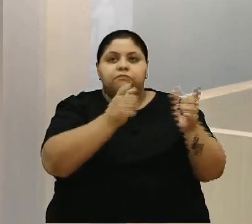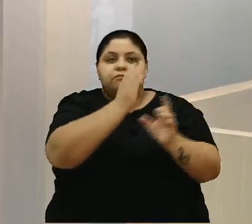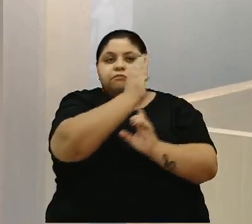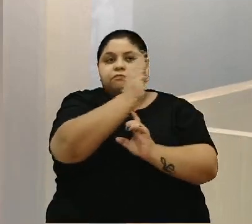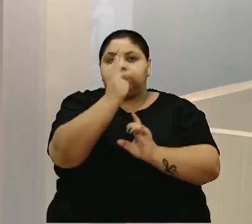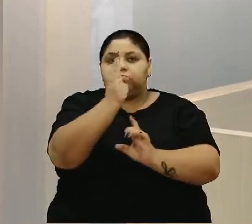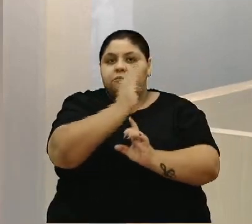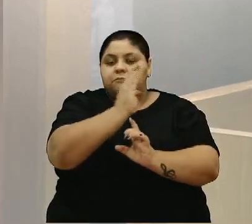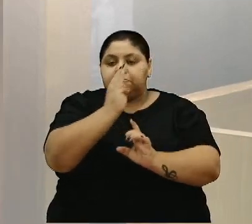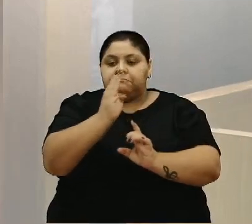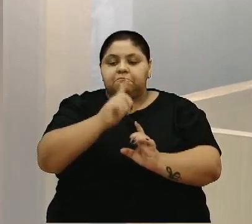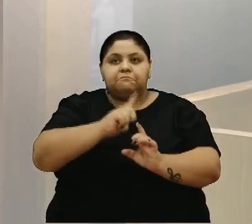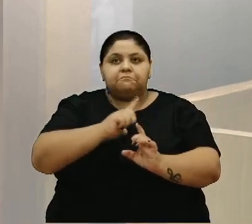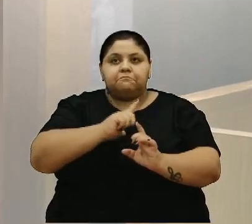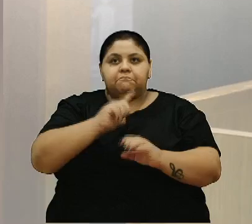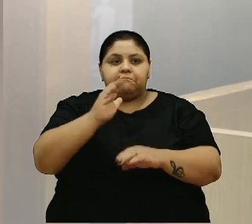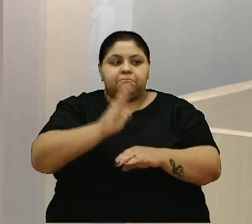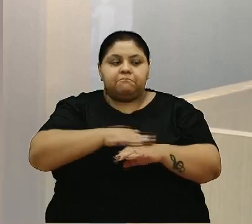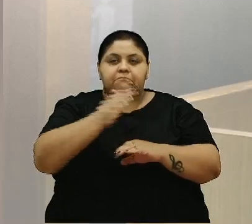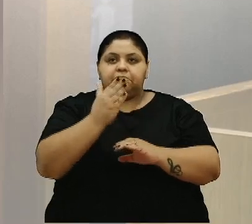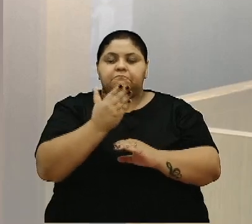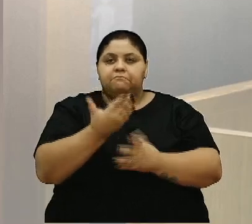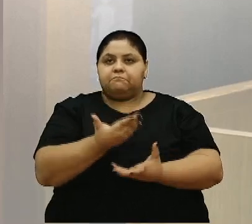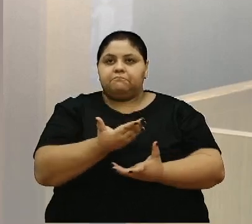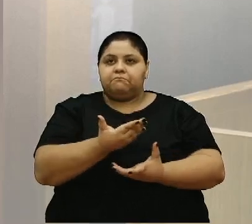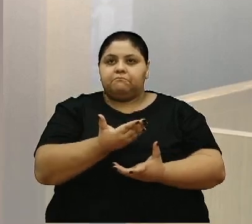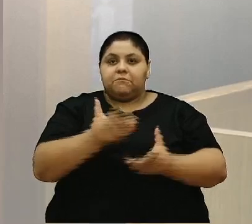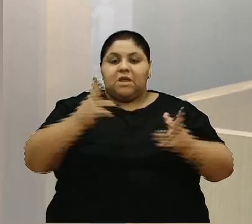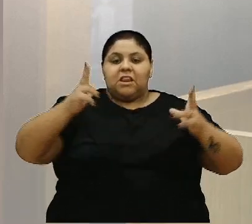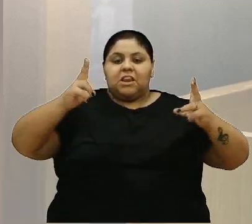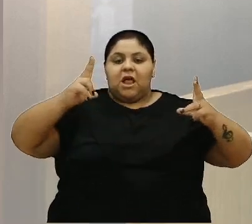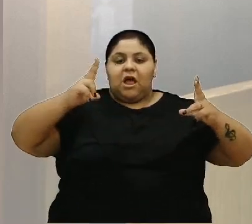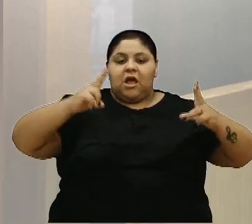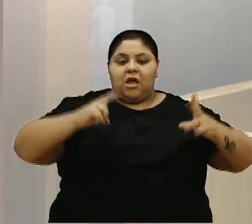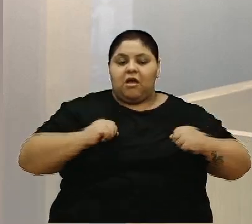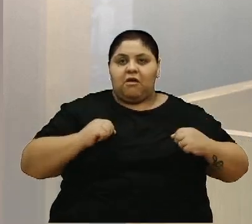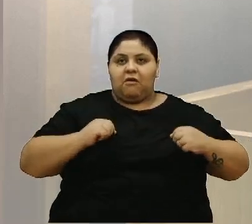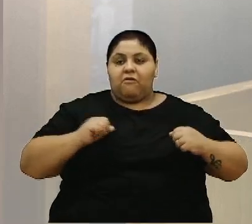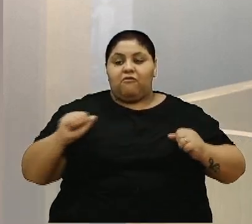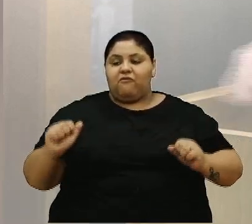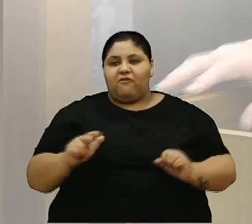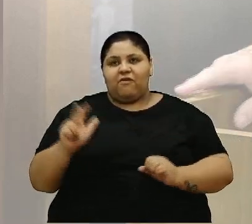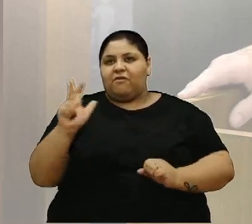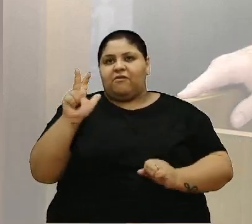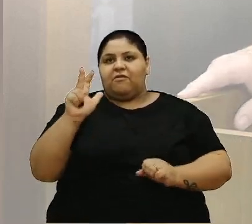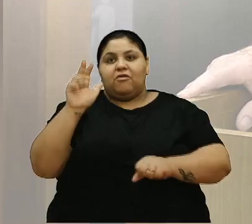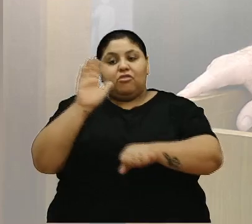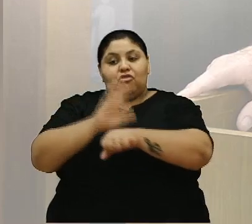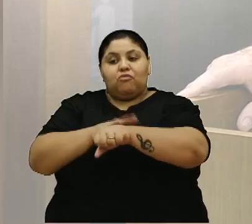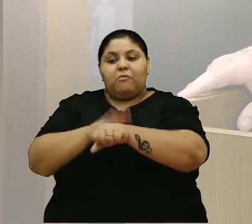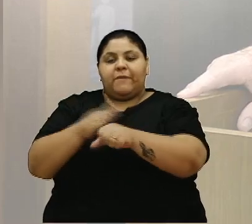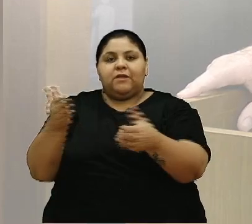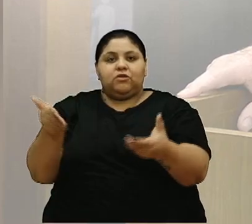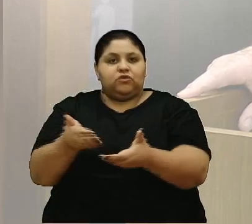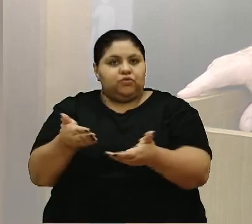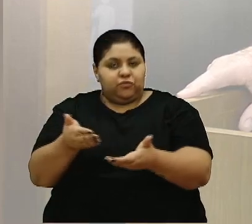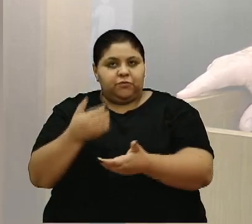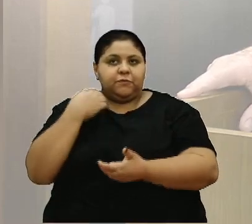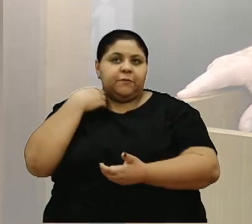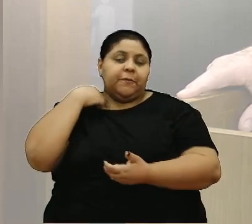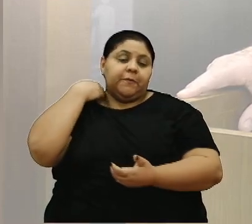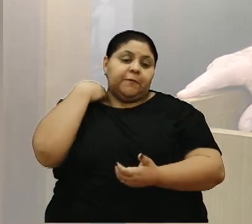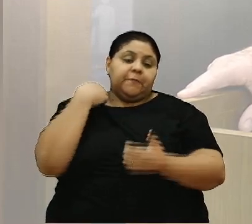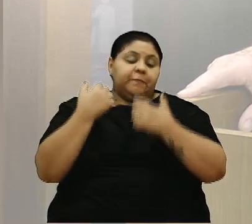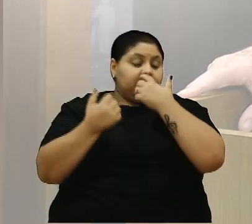biblioteca não tem mais, não ocupam, não merecem mais serem valorizadas no momento atual. Eu dizia